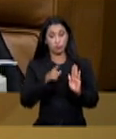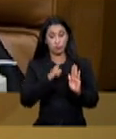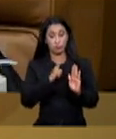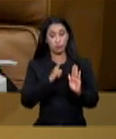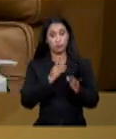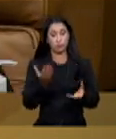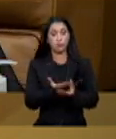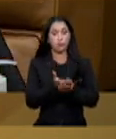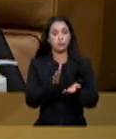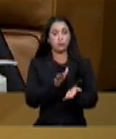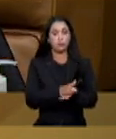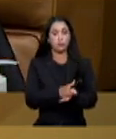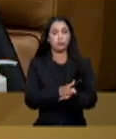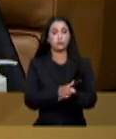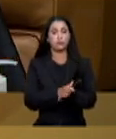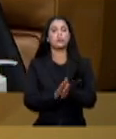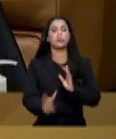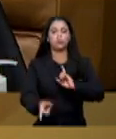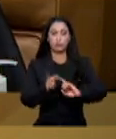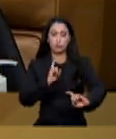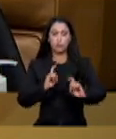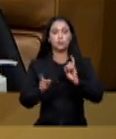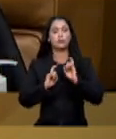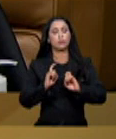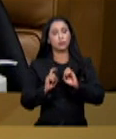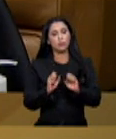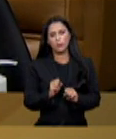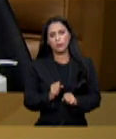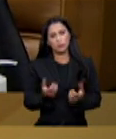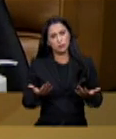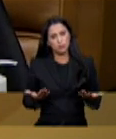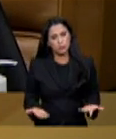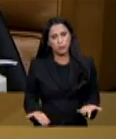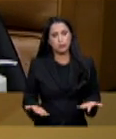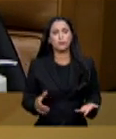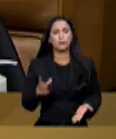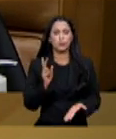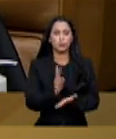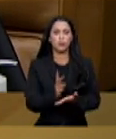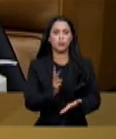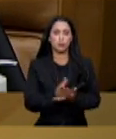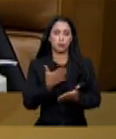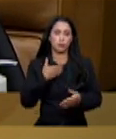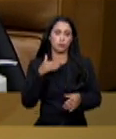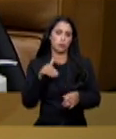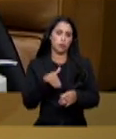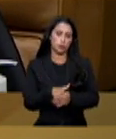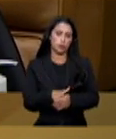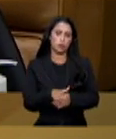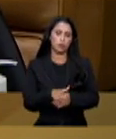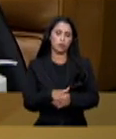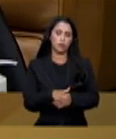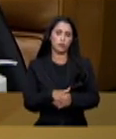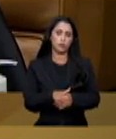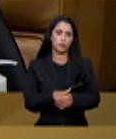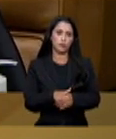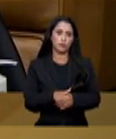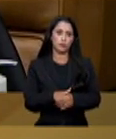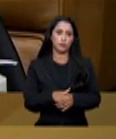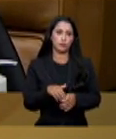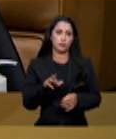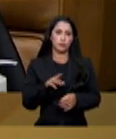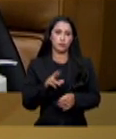devido processo dos autos administrativos. É claro que, embora em meu voto eu não esteja indo